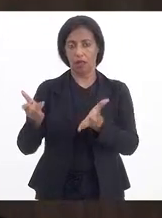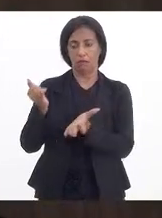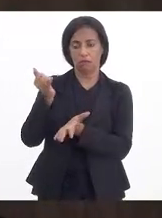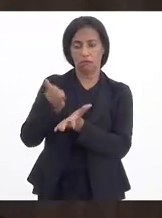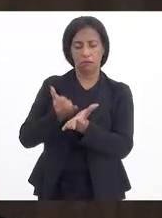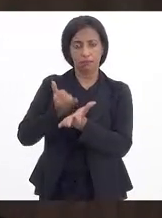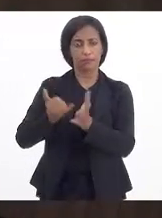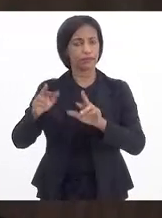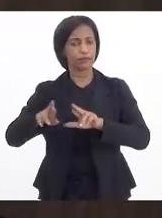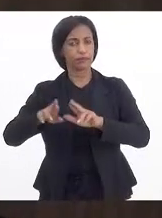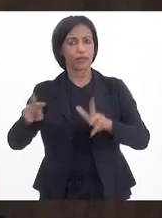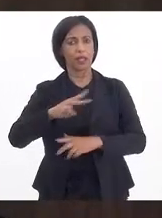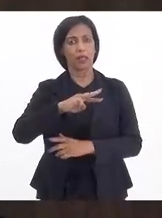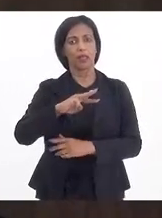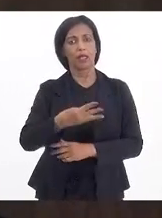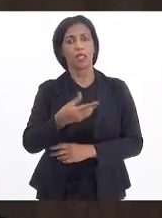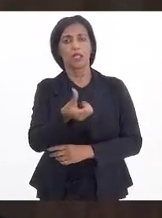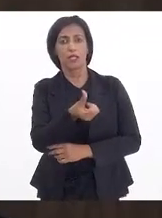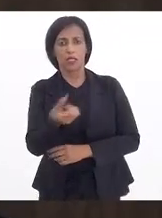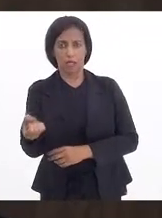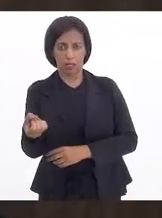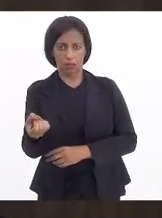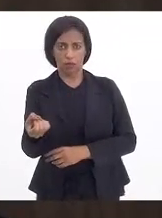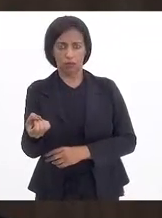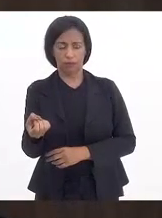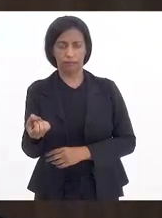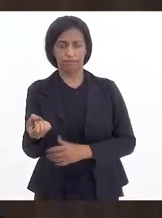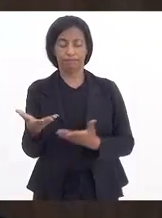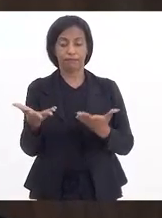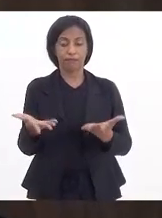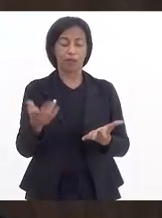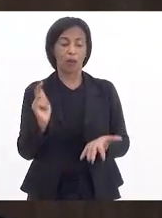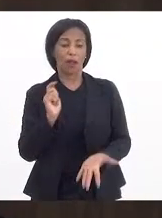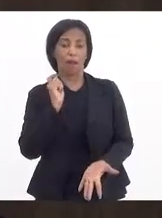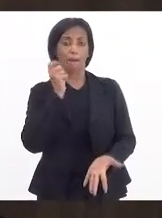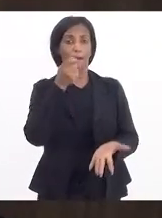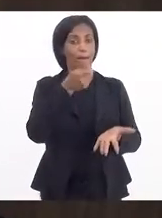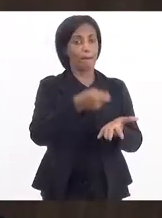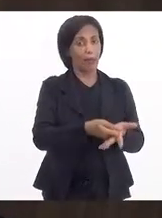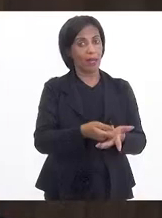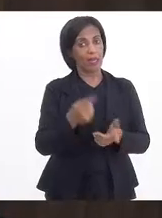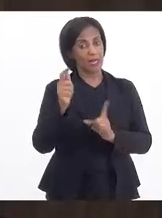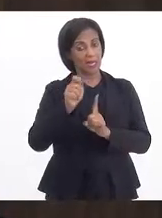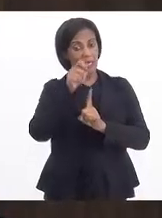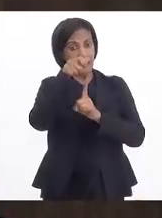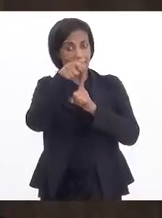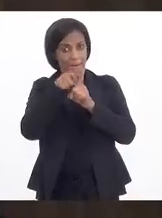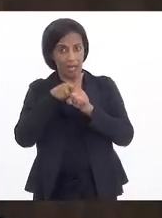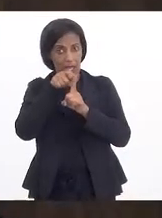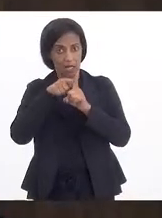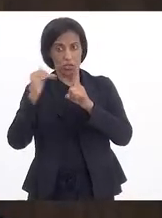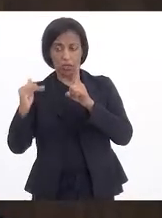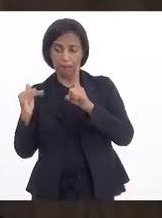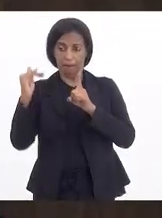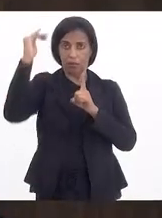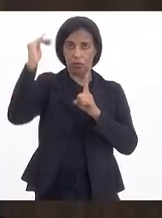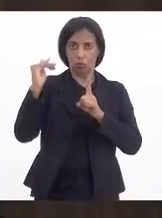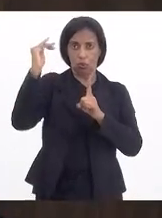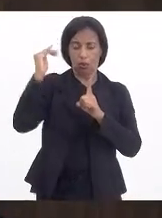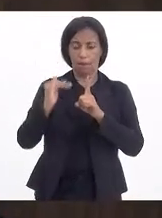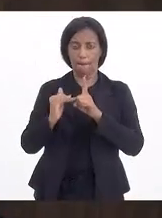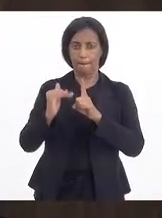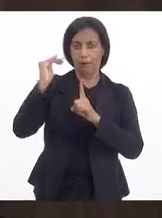alíquota diferenciada é 3600 Então ela pagaria naquele mês que estourou o